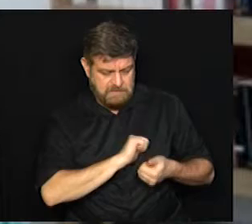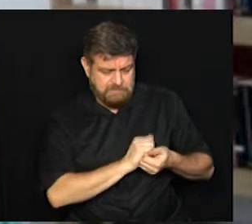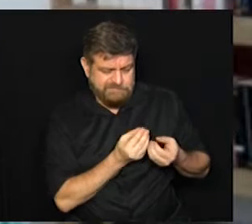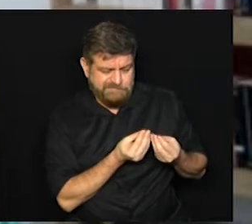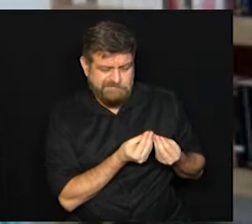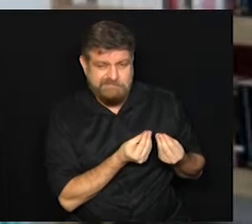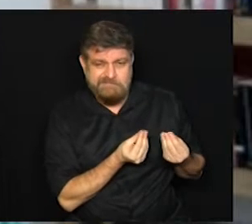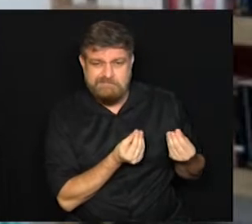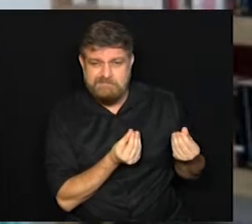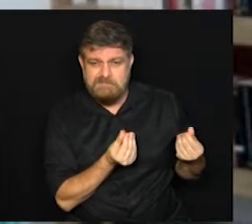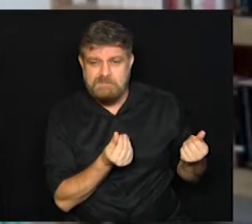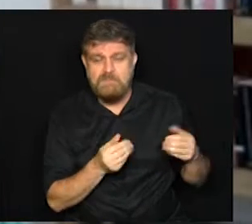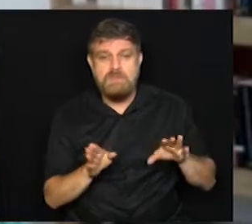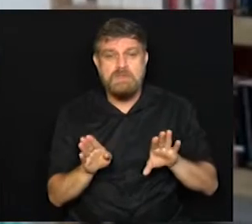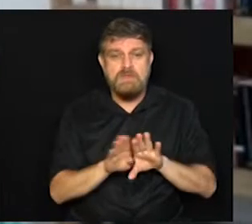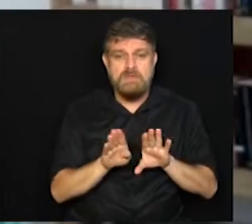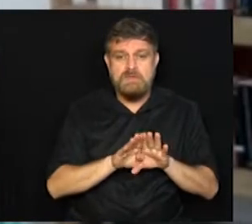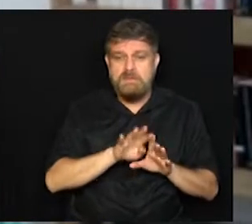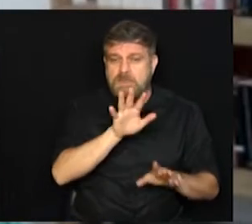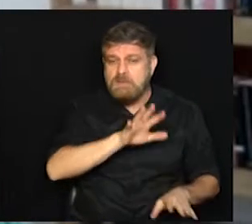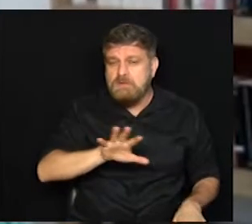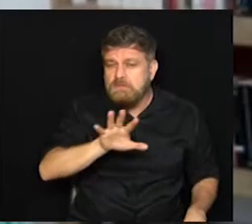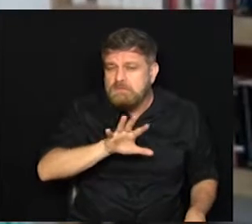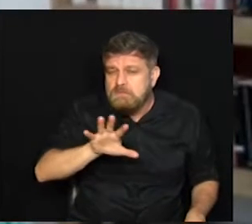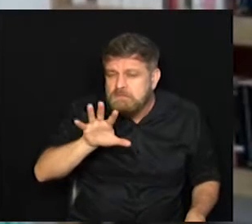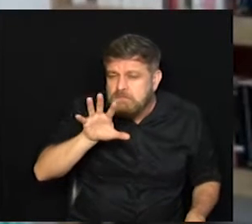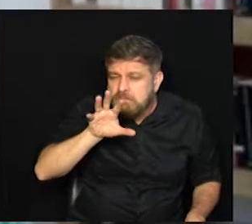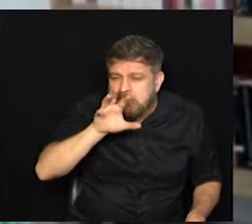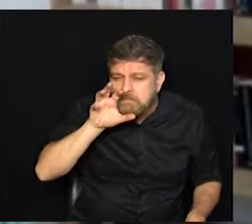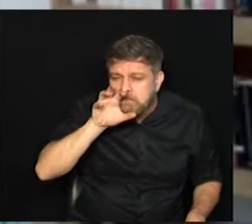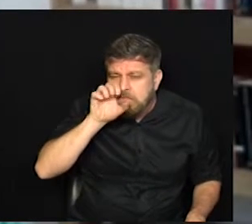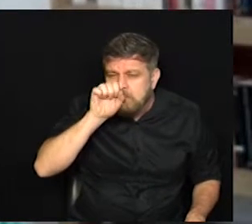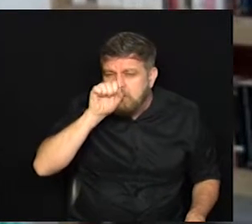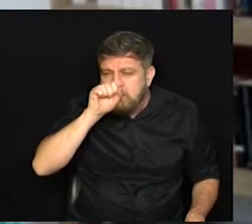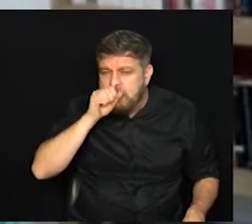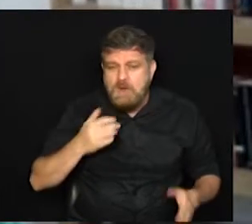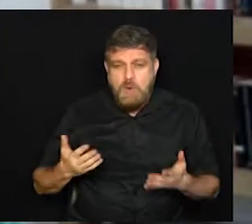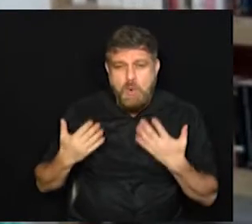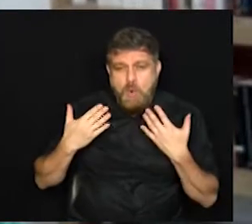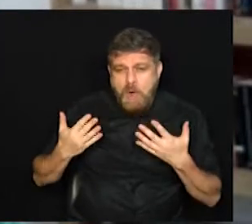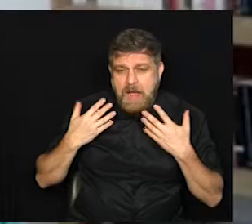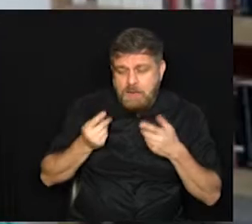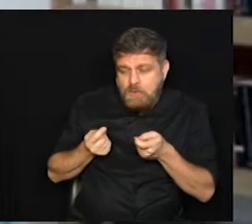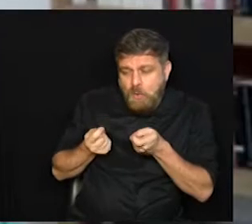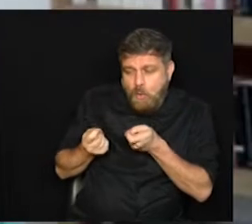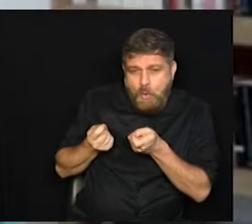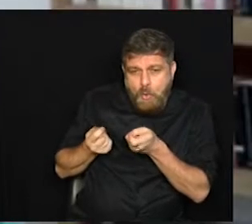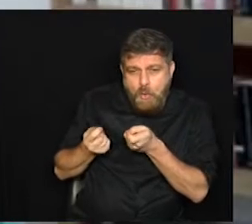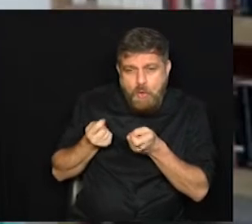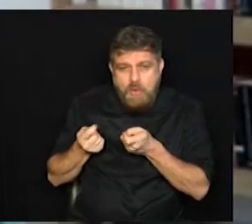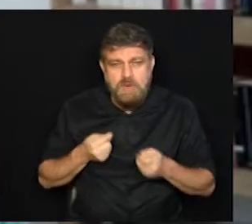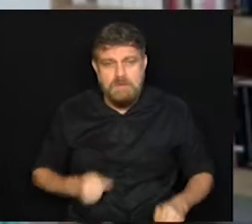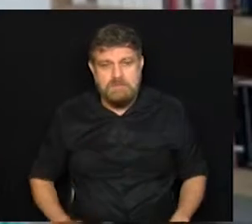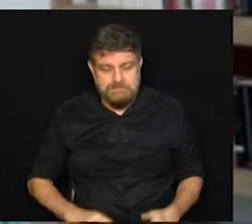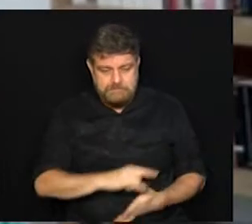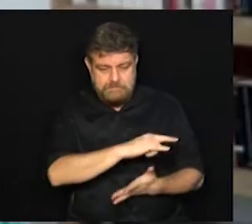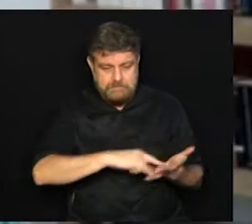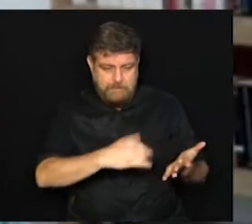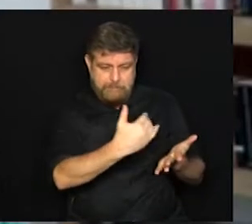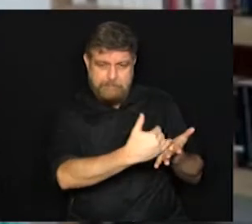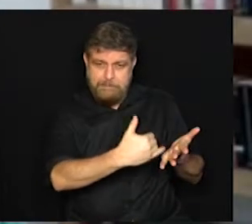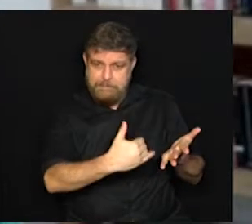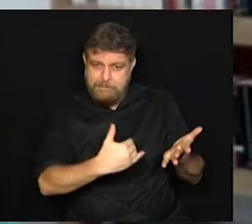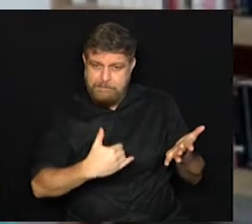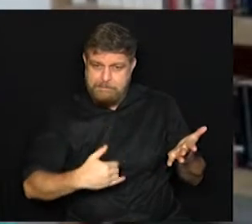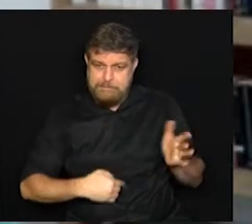em termos da qualidade do ar, da temperatura, da regulação térmica. Todos os documentos oficiais mostram que existe